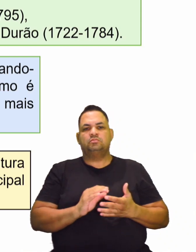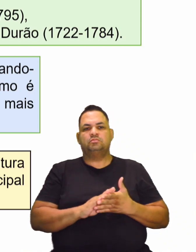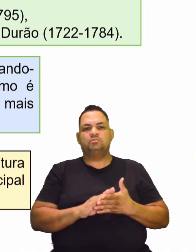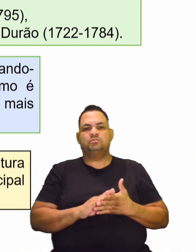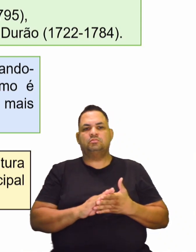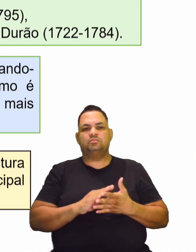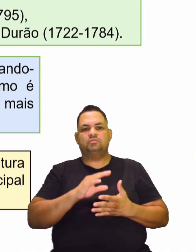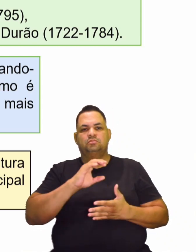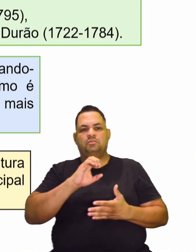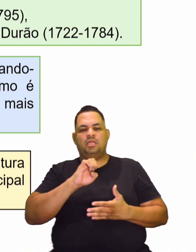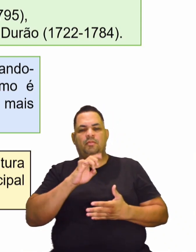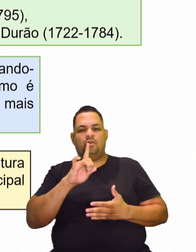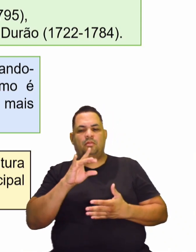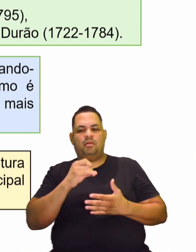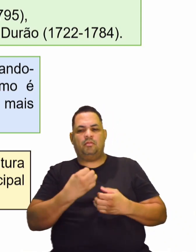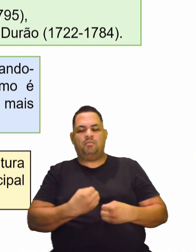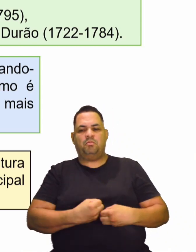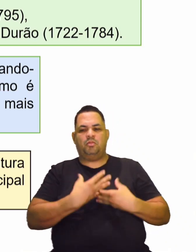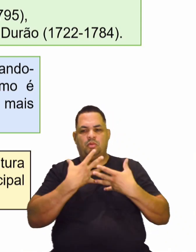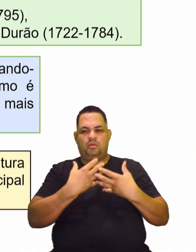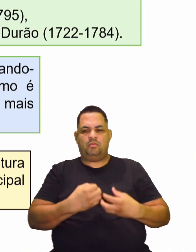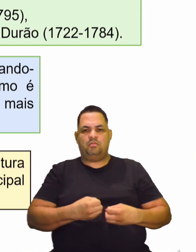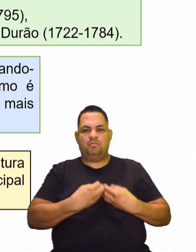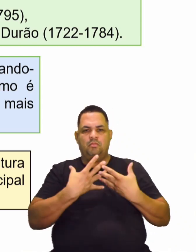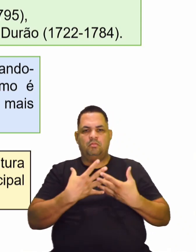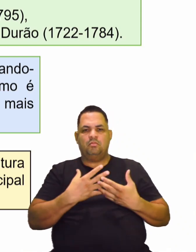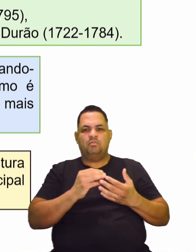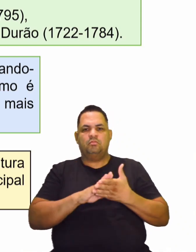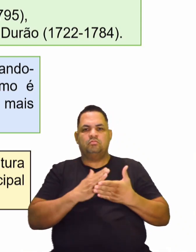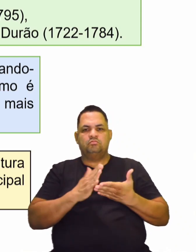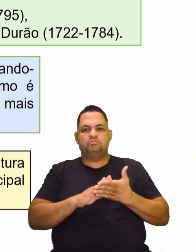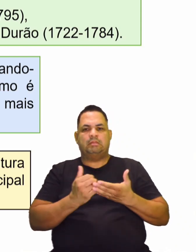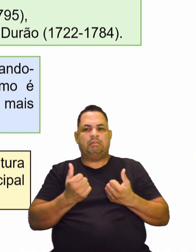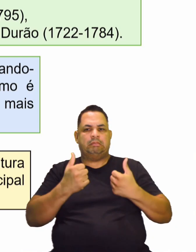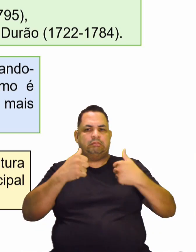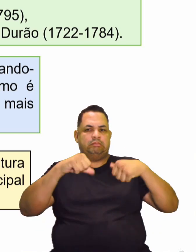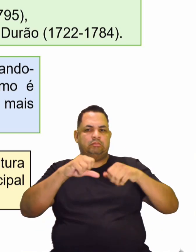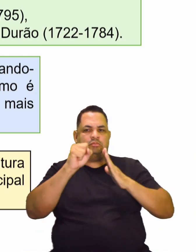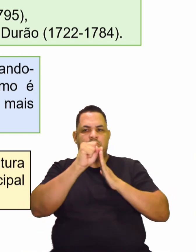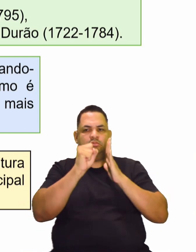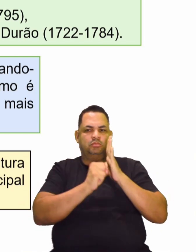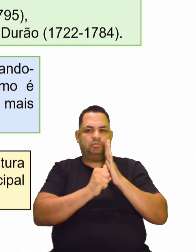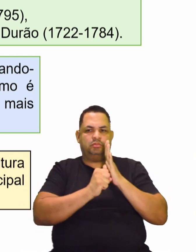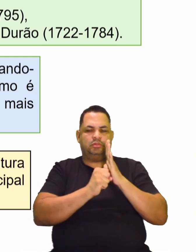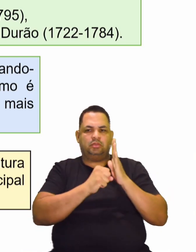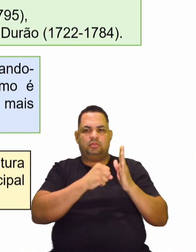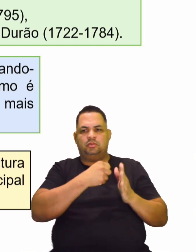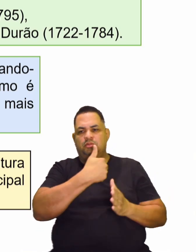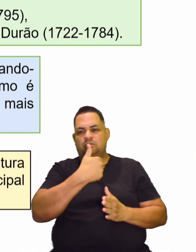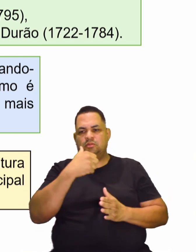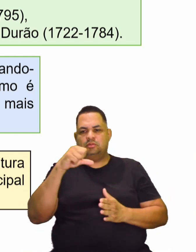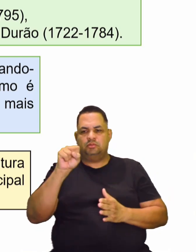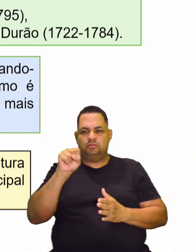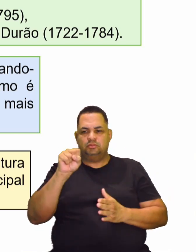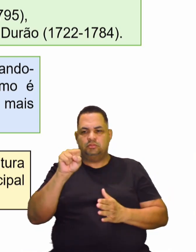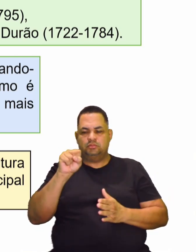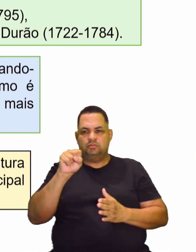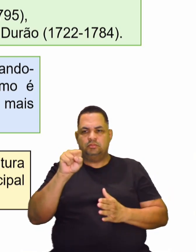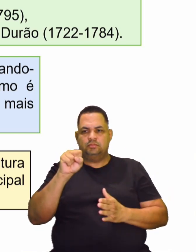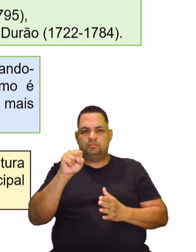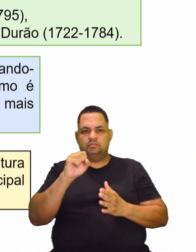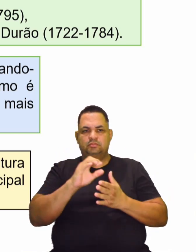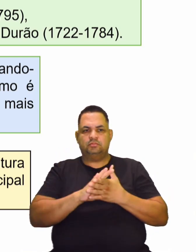As epopeias ou poemas épicos entraram em decadência no século XVIII, como